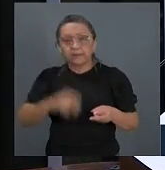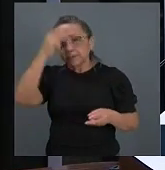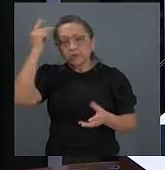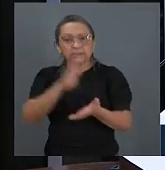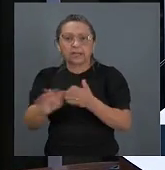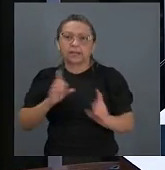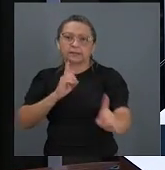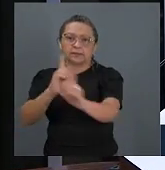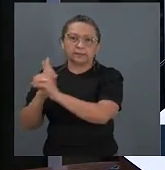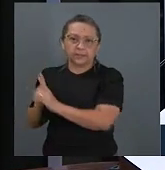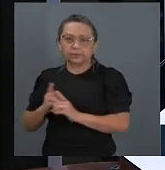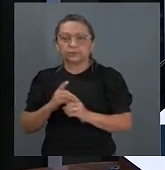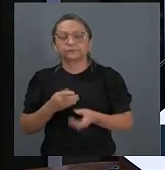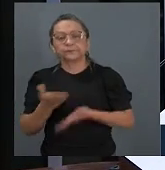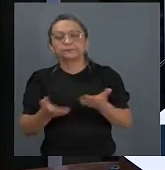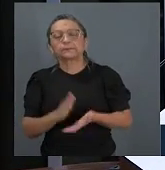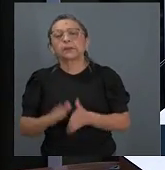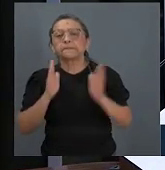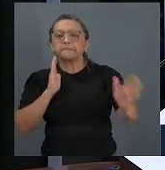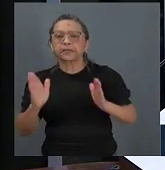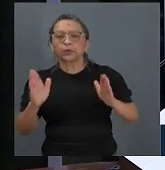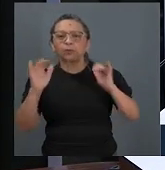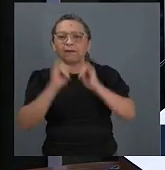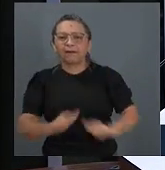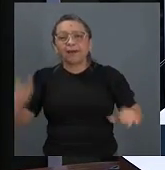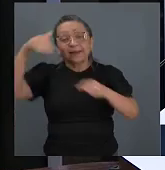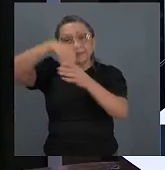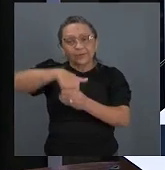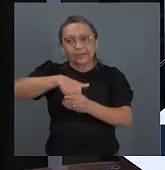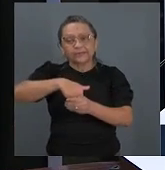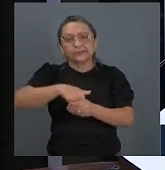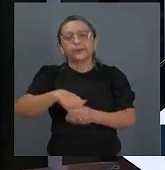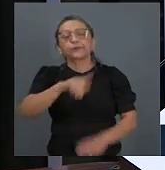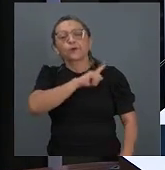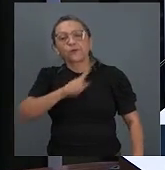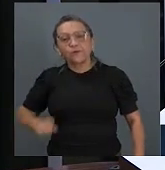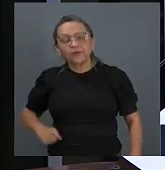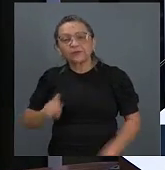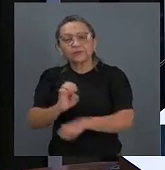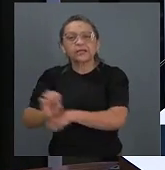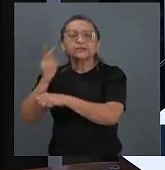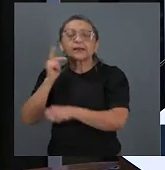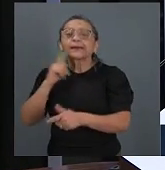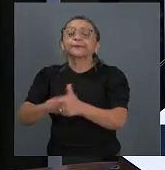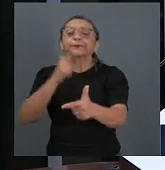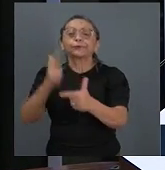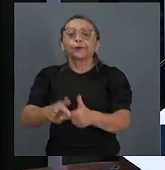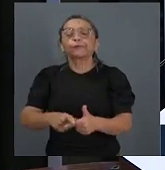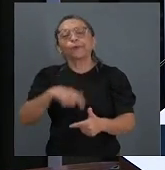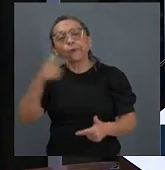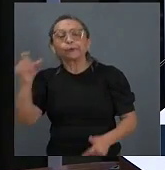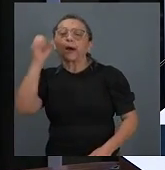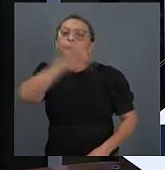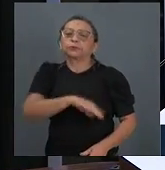atendimento. Em períodos eleitorais, senhor presidente, para encerrar, o governo do Ceará comete outro tipo de abuso, que é